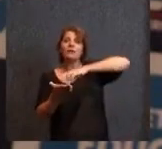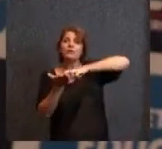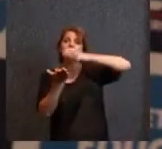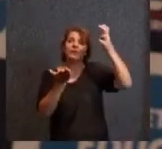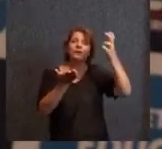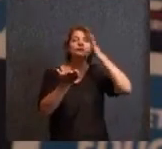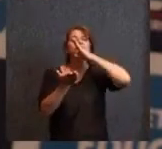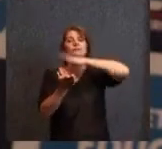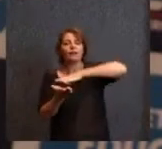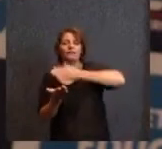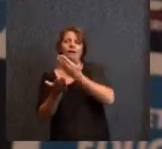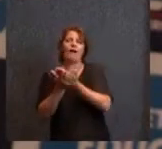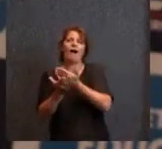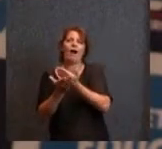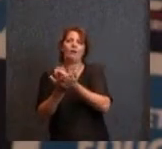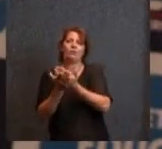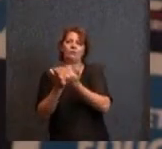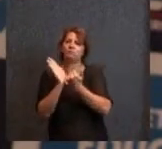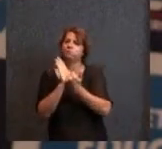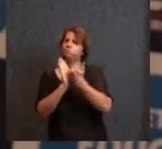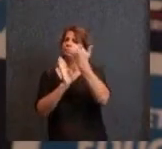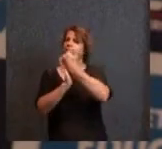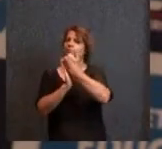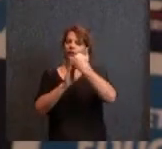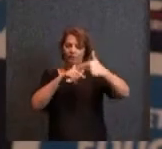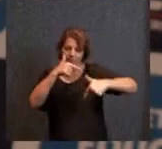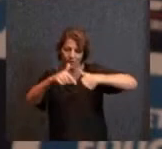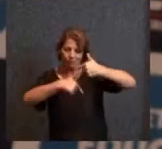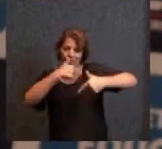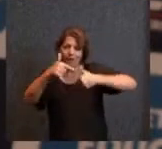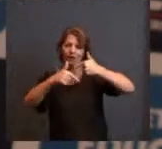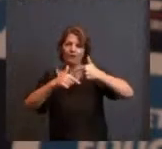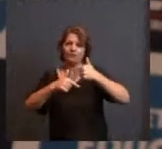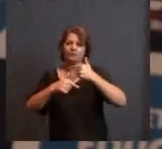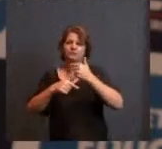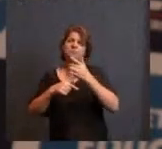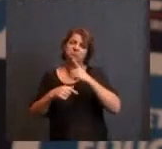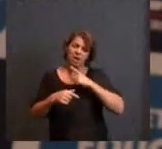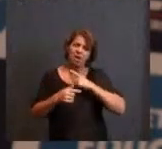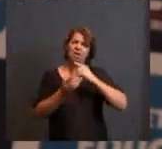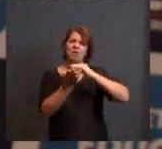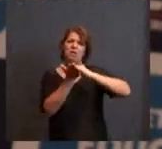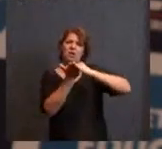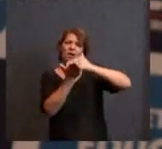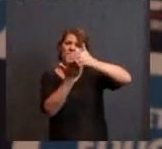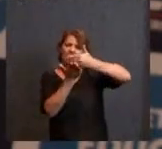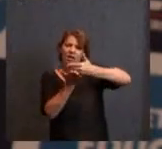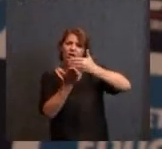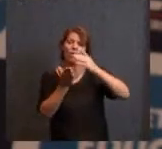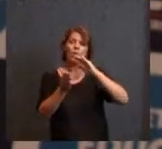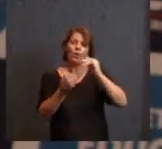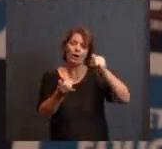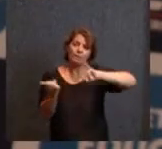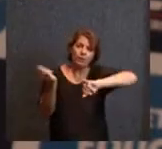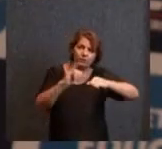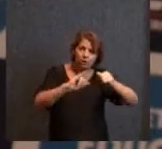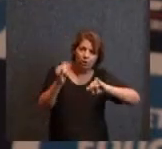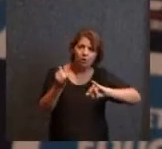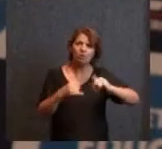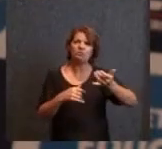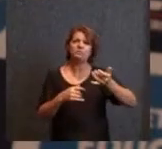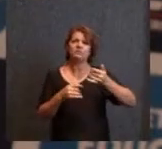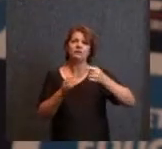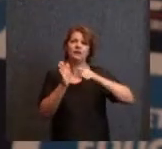aulas. E aí, nós vamos trabalhar com aquelas unidades que têm laboratório de ciências e matemática, que têm laboratórios